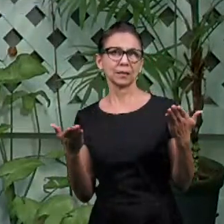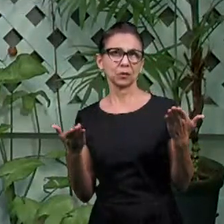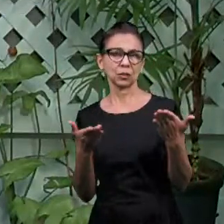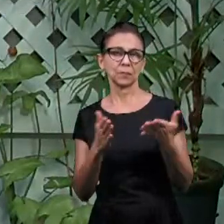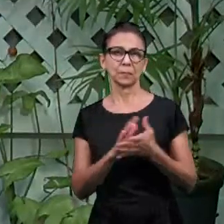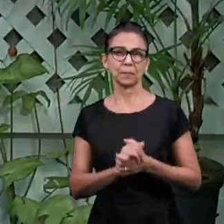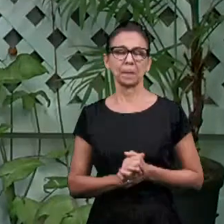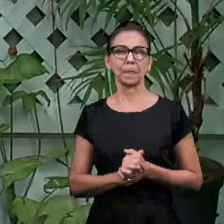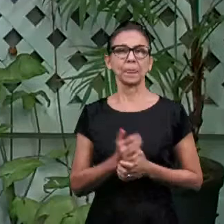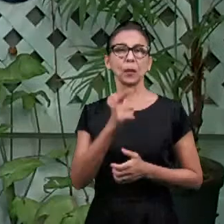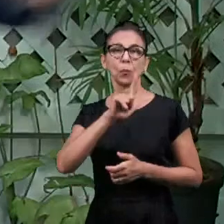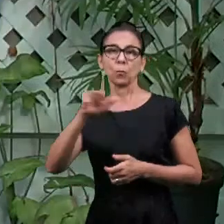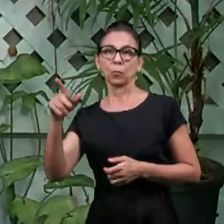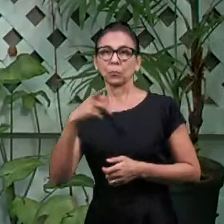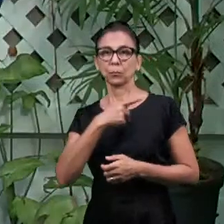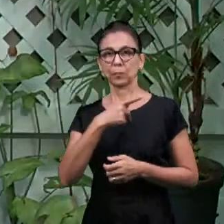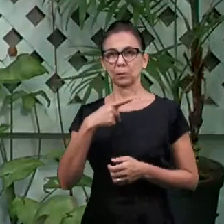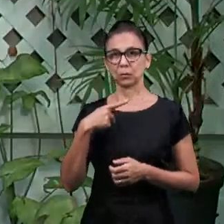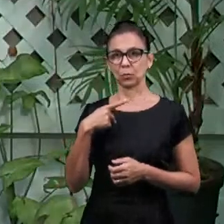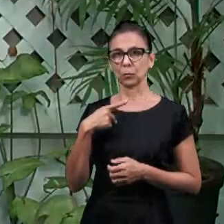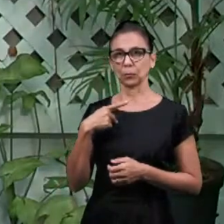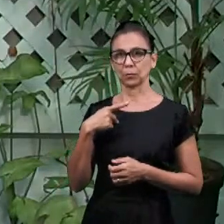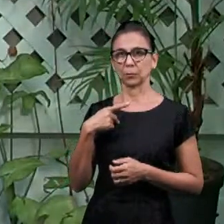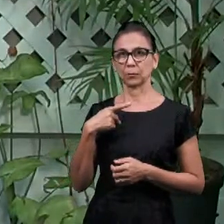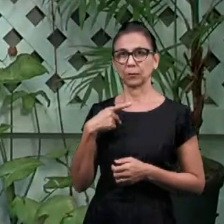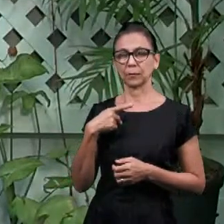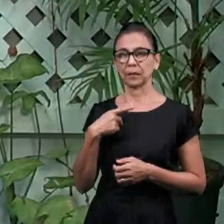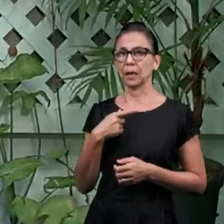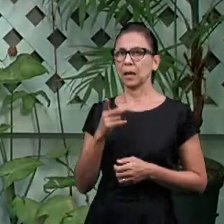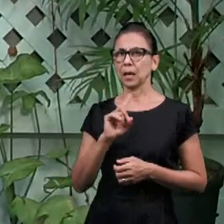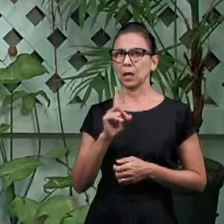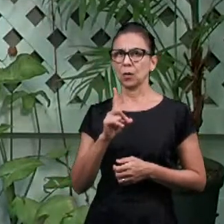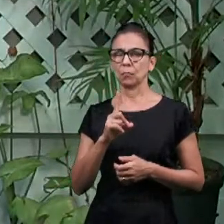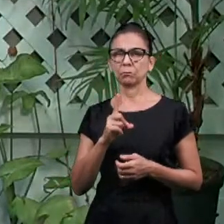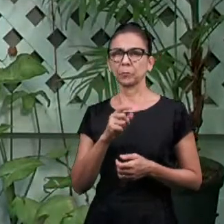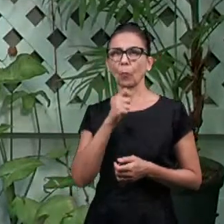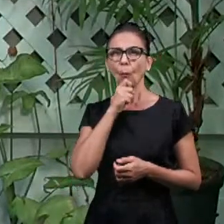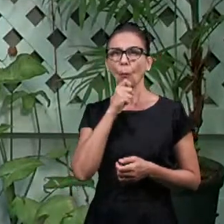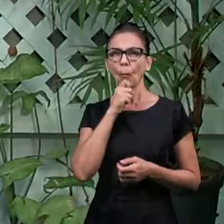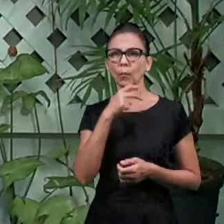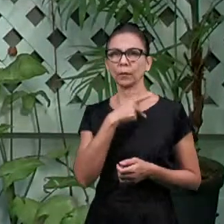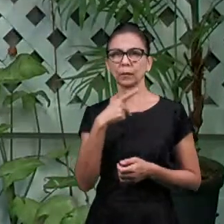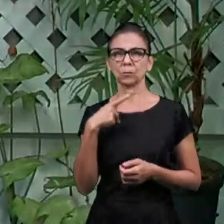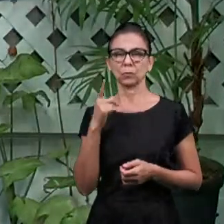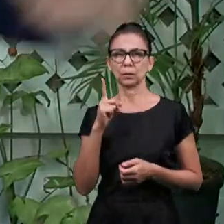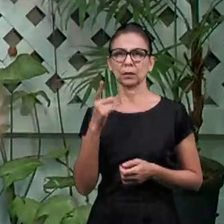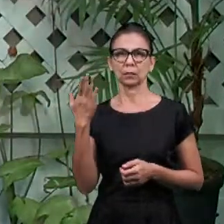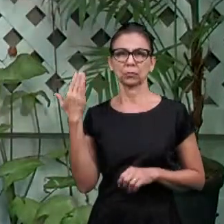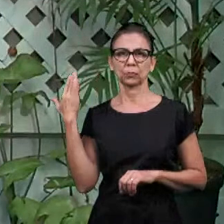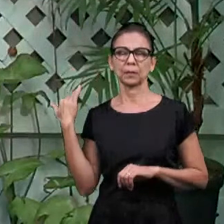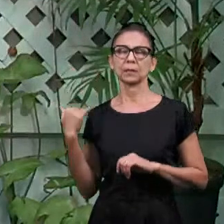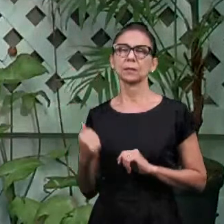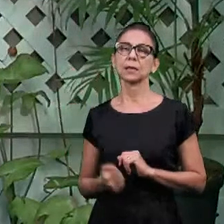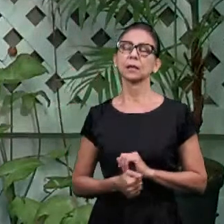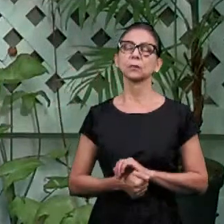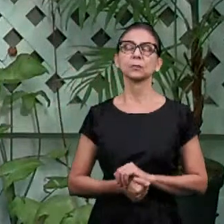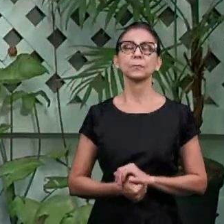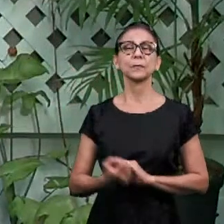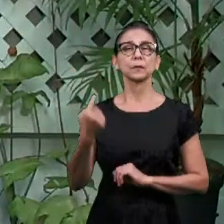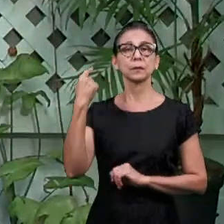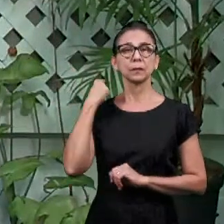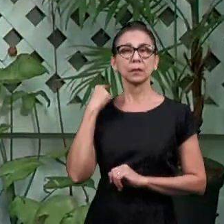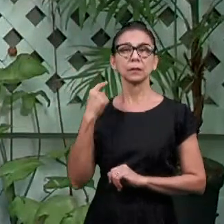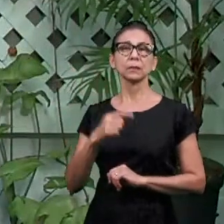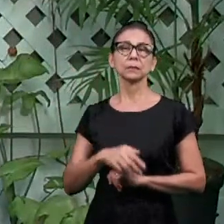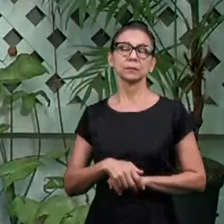mim, foi por outro pastor, que eu não era pastor ainda, e ele entregou essa mensagem lá, que está